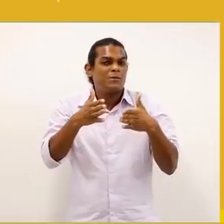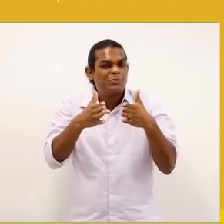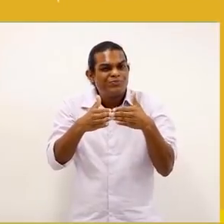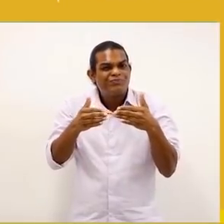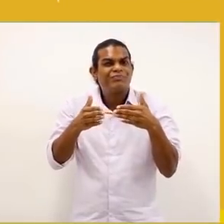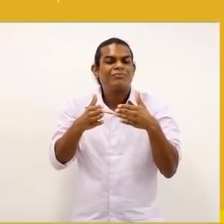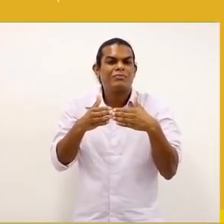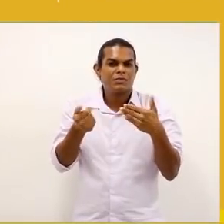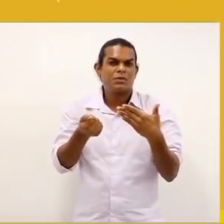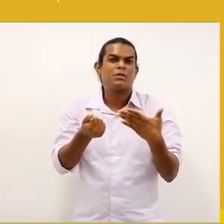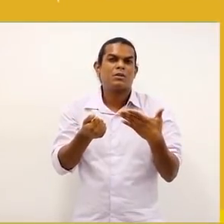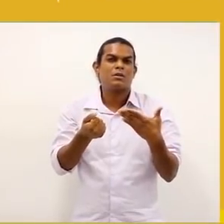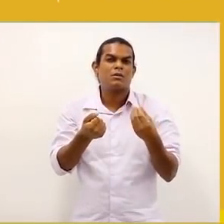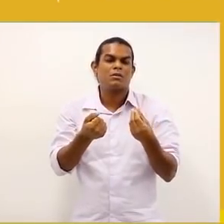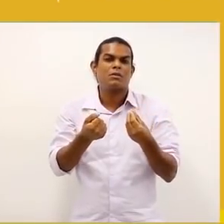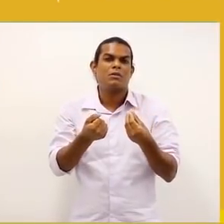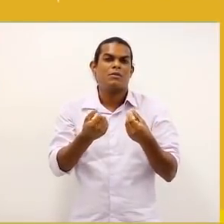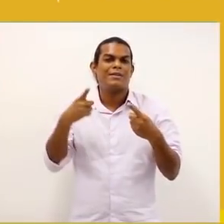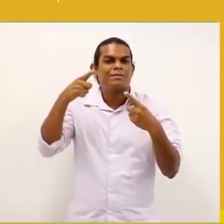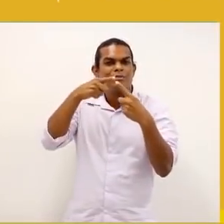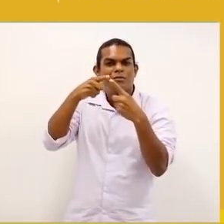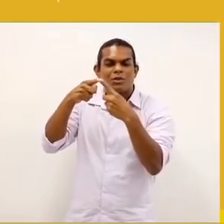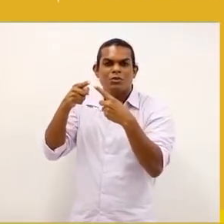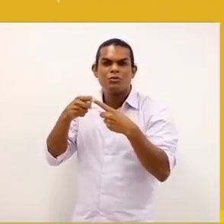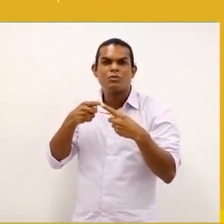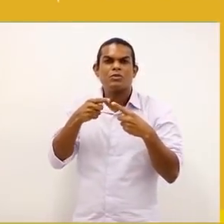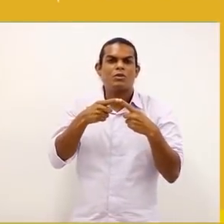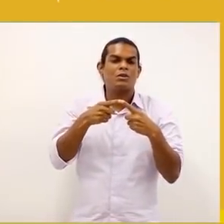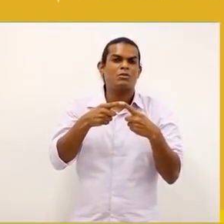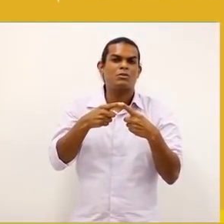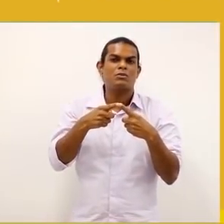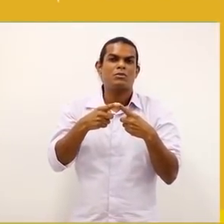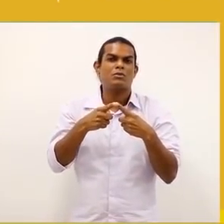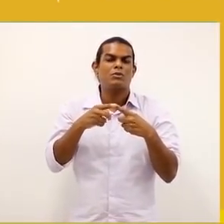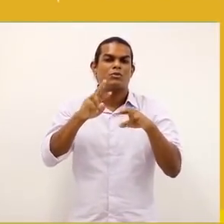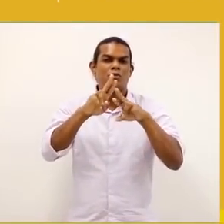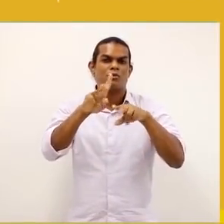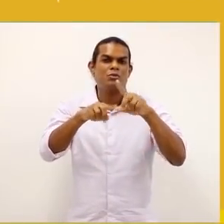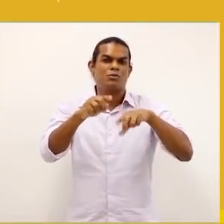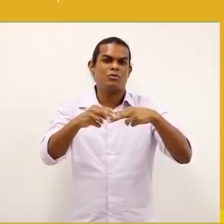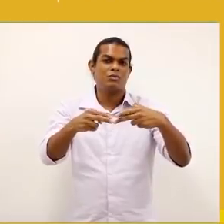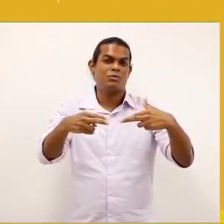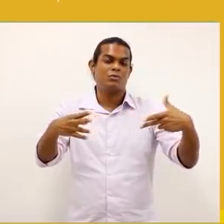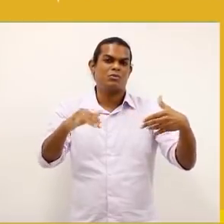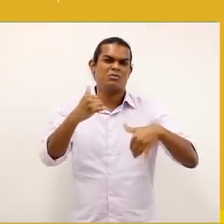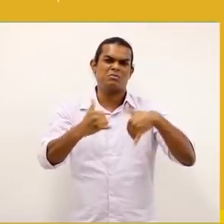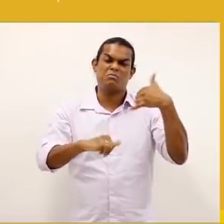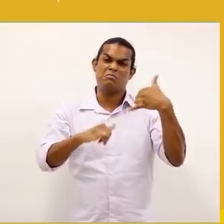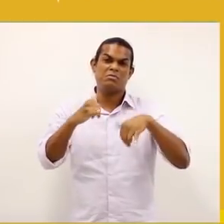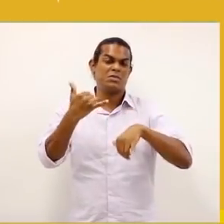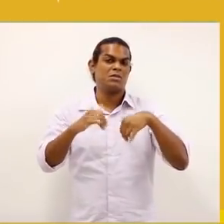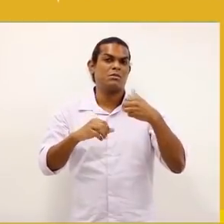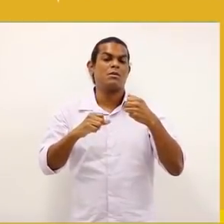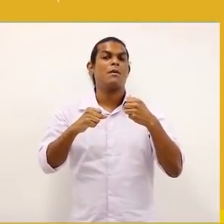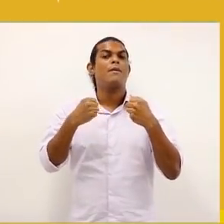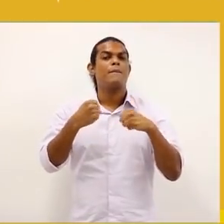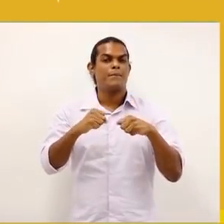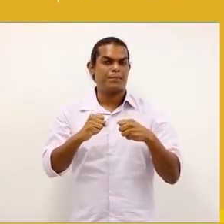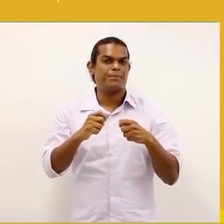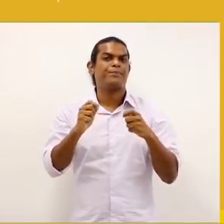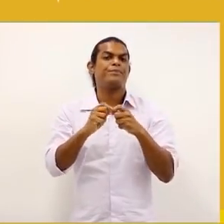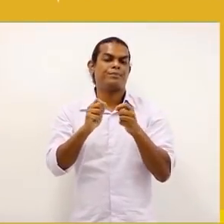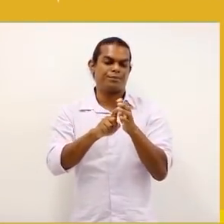agressor, de agente físico, agente de riscos ambientais, precisa então fazer o exame de mudança de